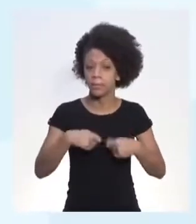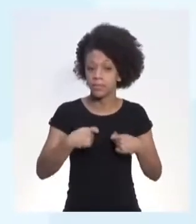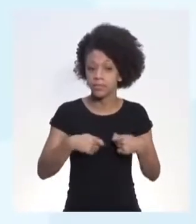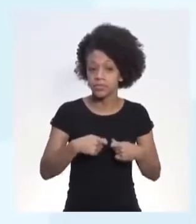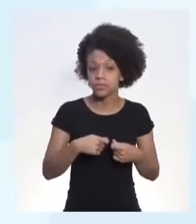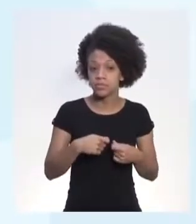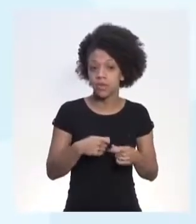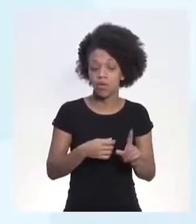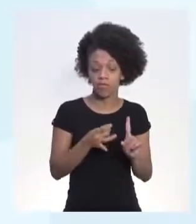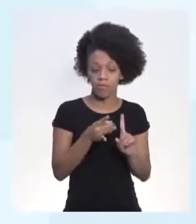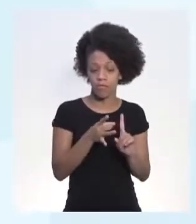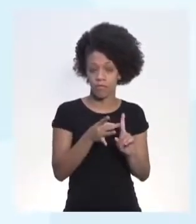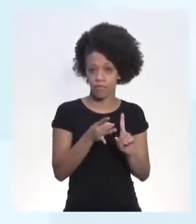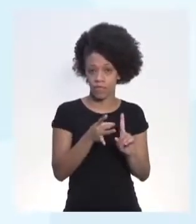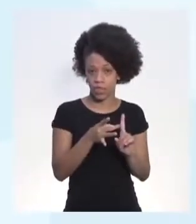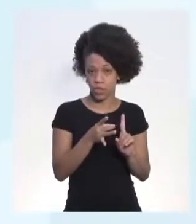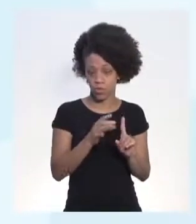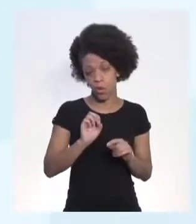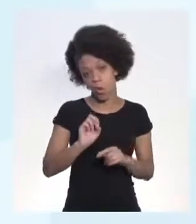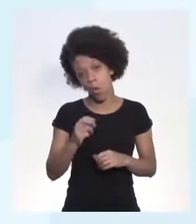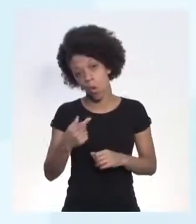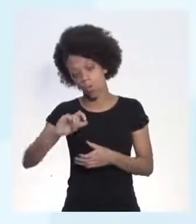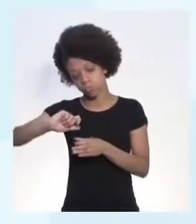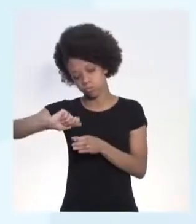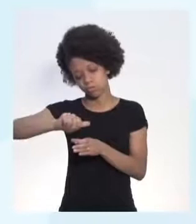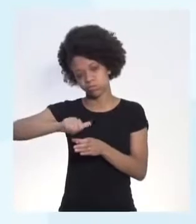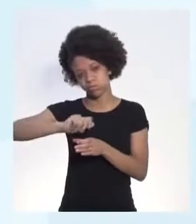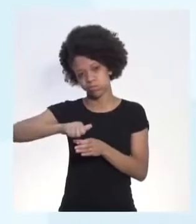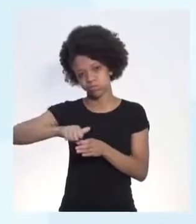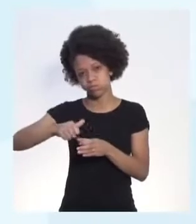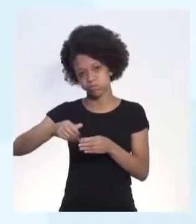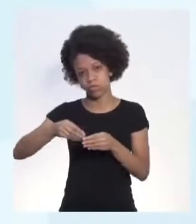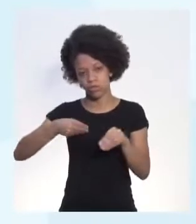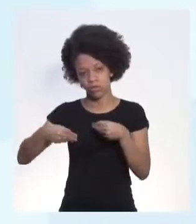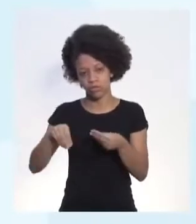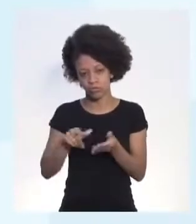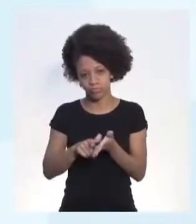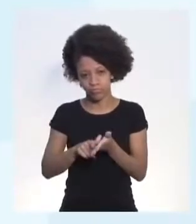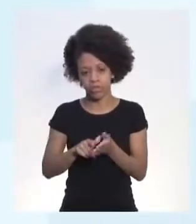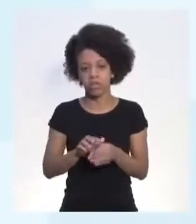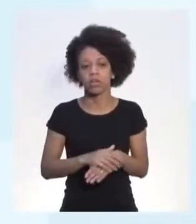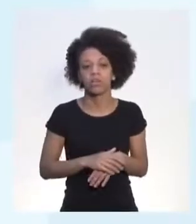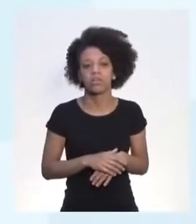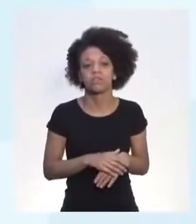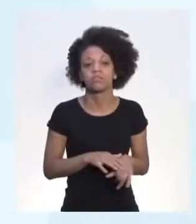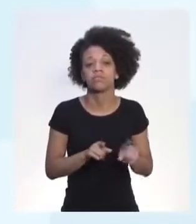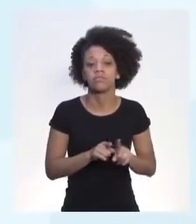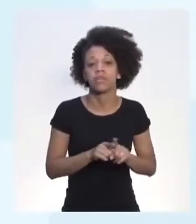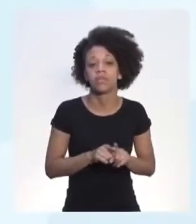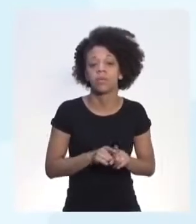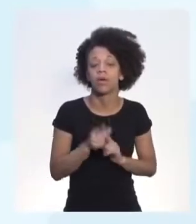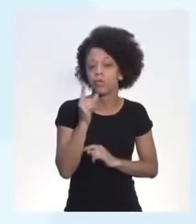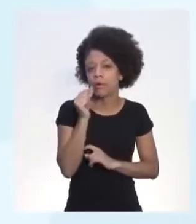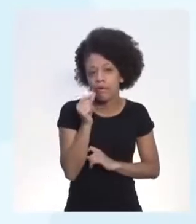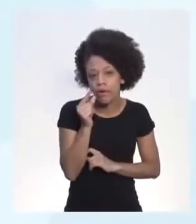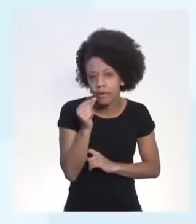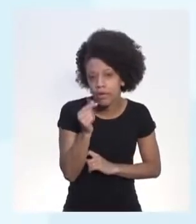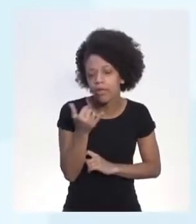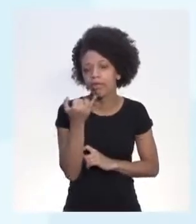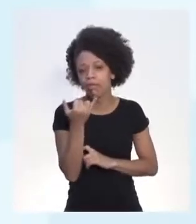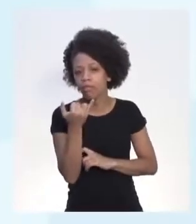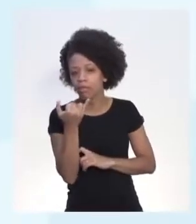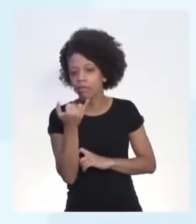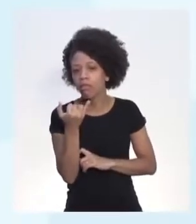de vidro, ou uma garrafa PET, ou uma garrafa de plástico, eu vou mostrar aí para vocês. Um tubo de caneta, um canudo, alguma